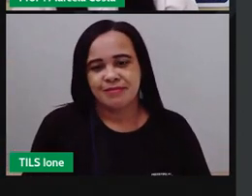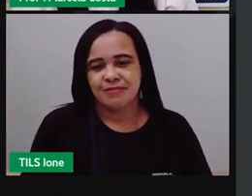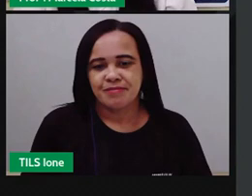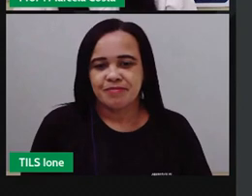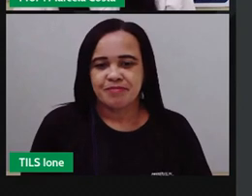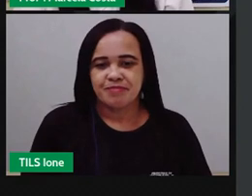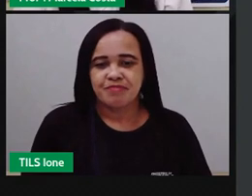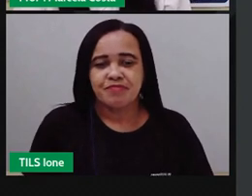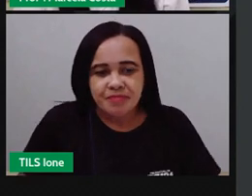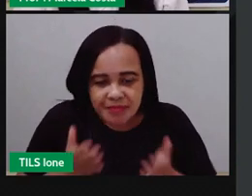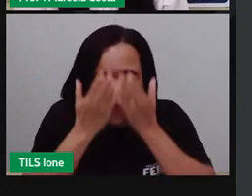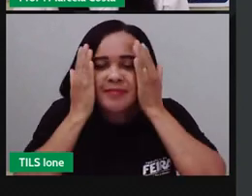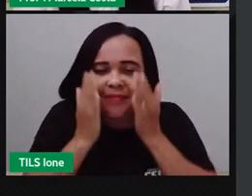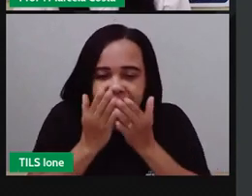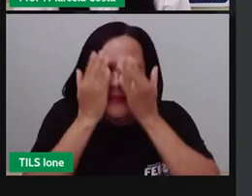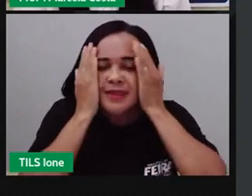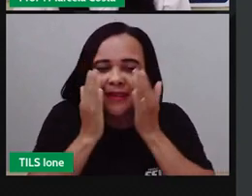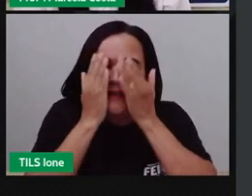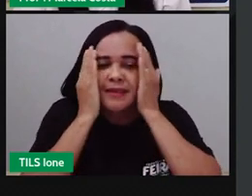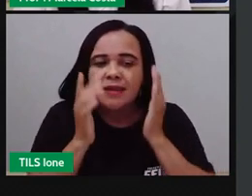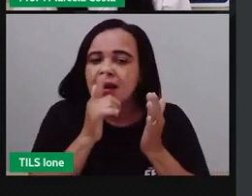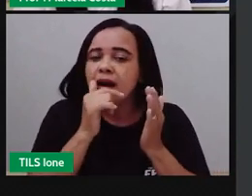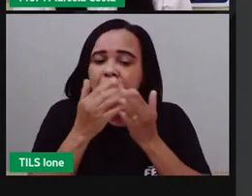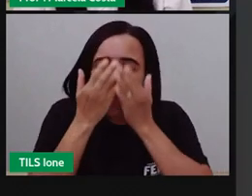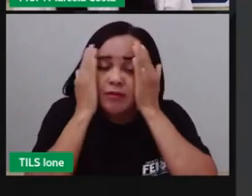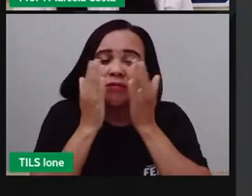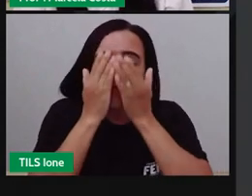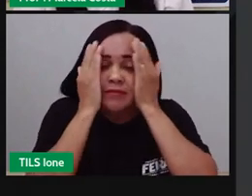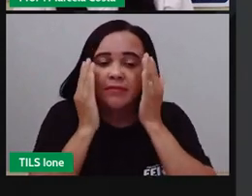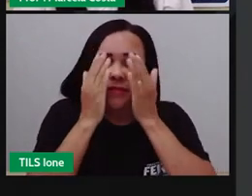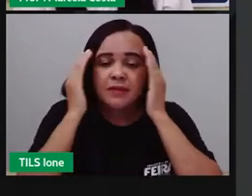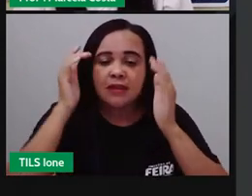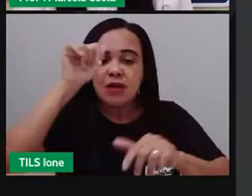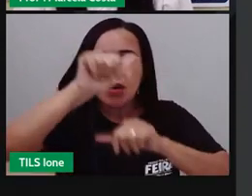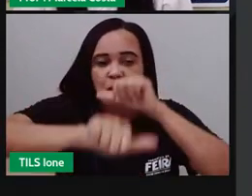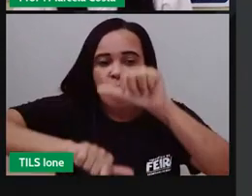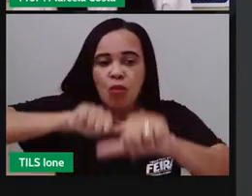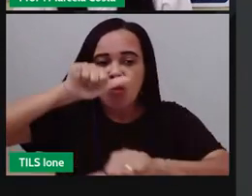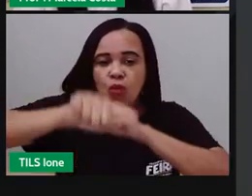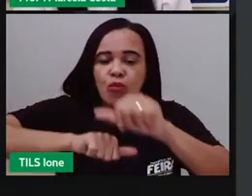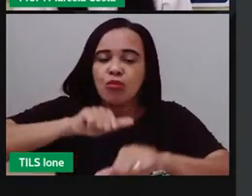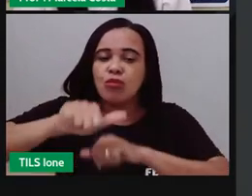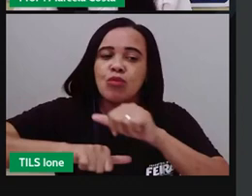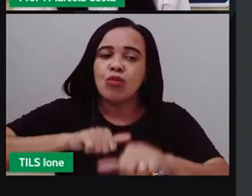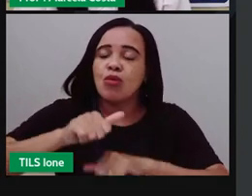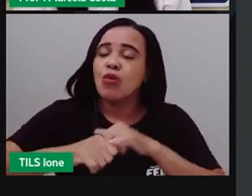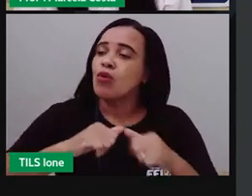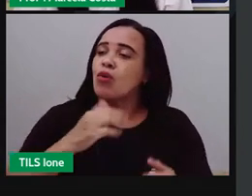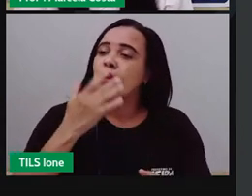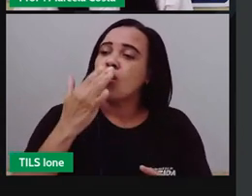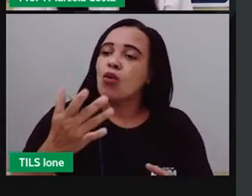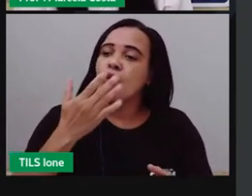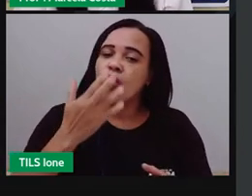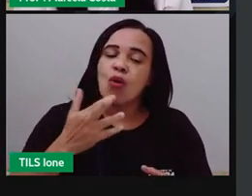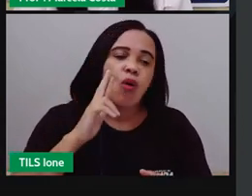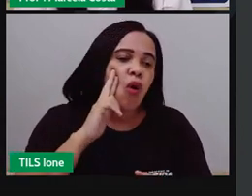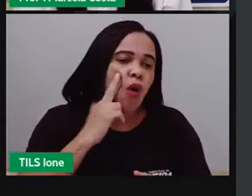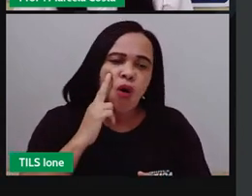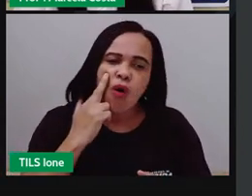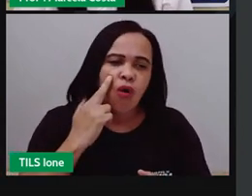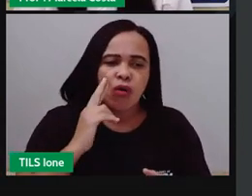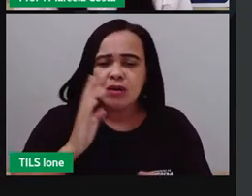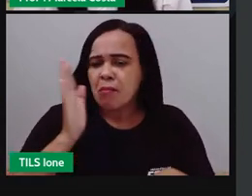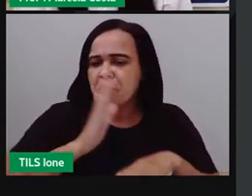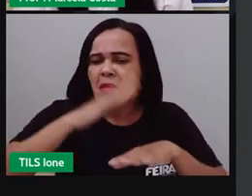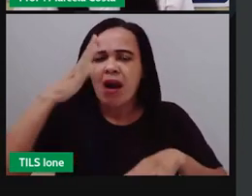Lavou o rosto numa folha cheia de orvalho. mudou sua cor para a cor de rosa, que ele achava a mais